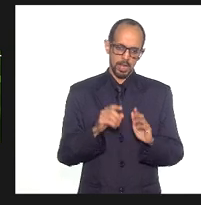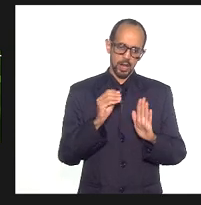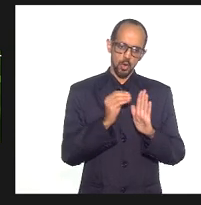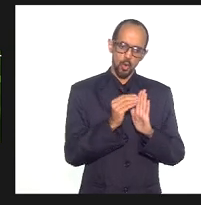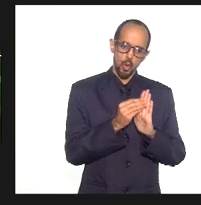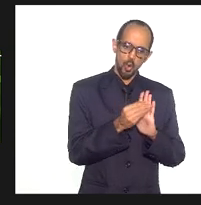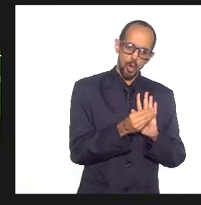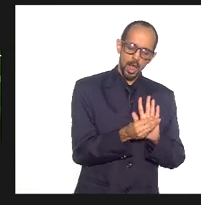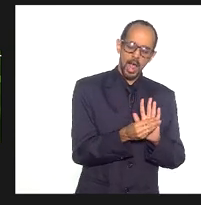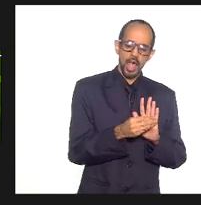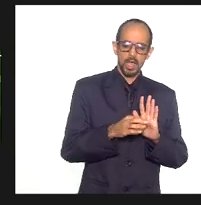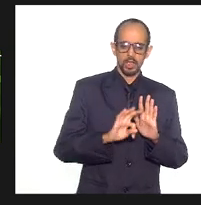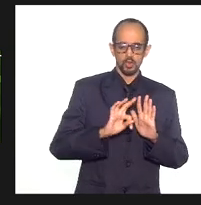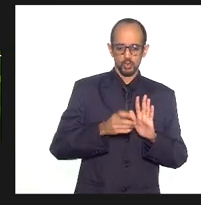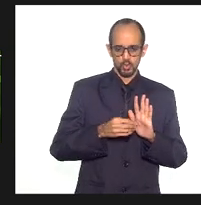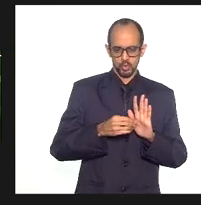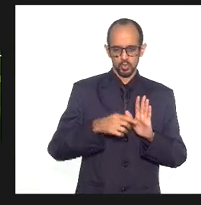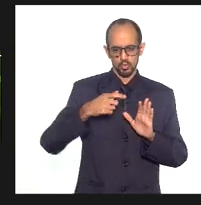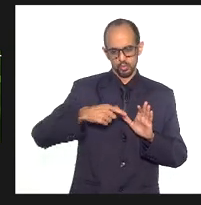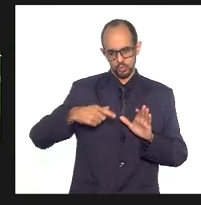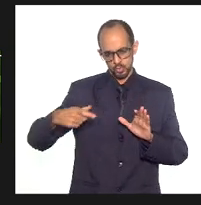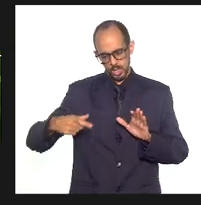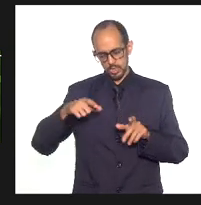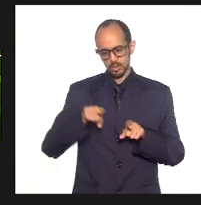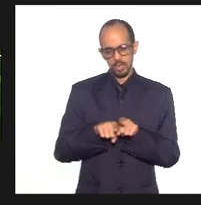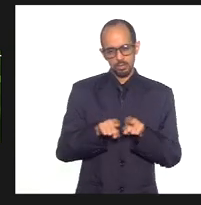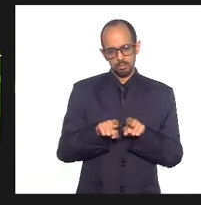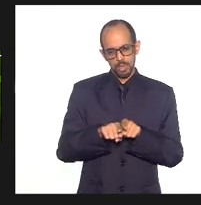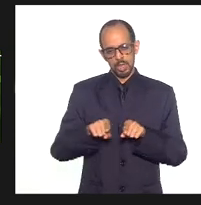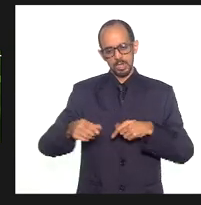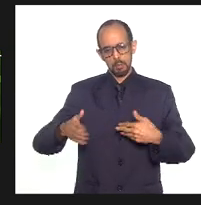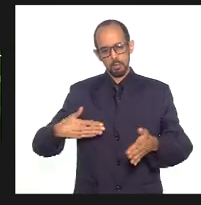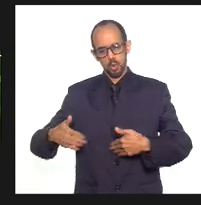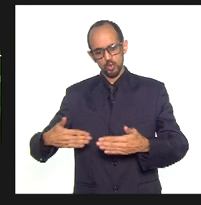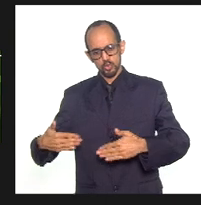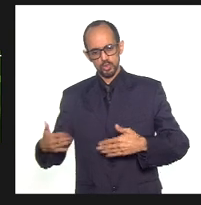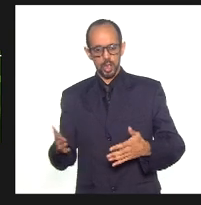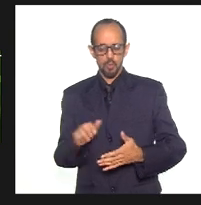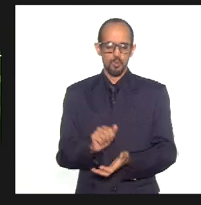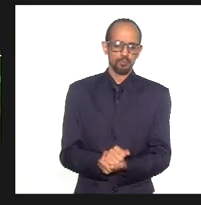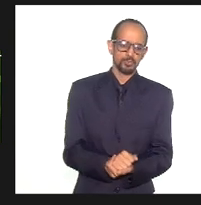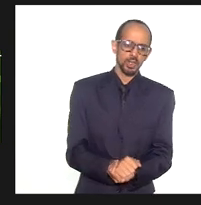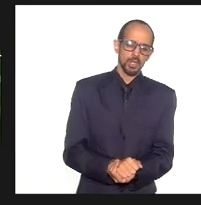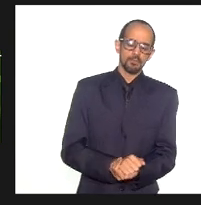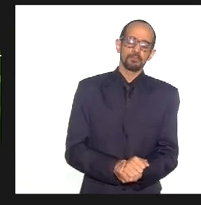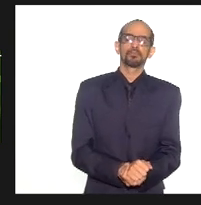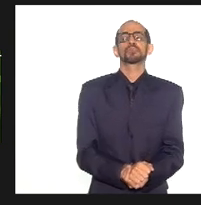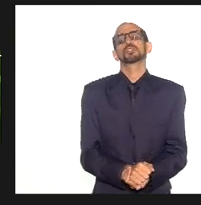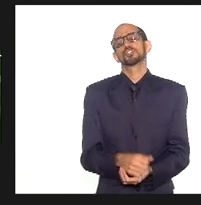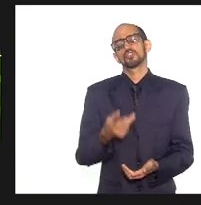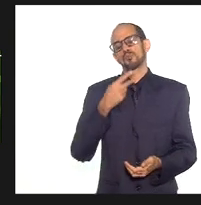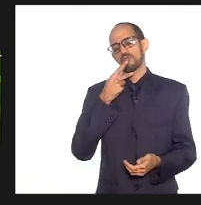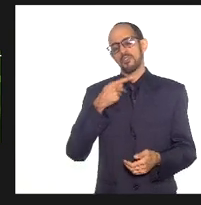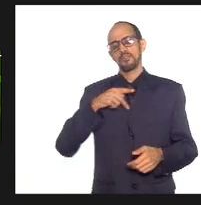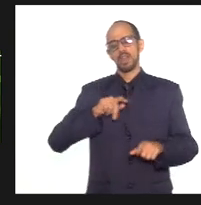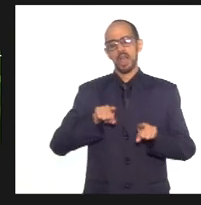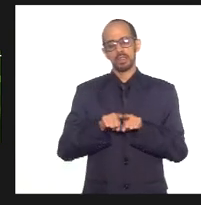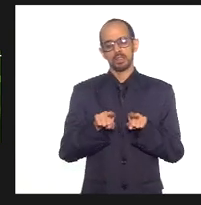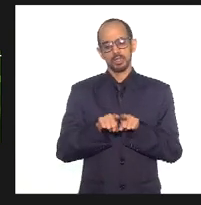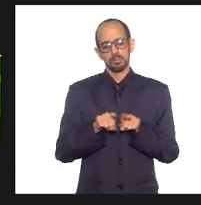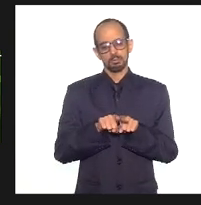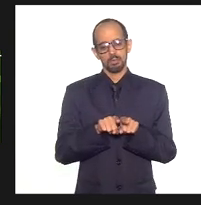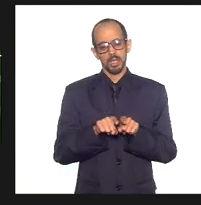exploratórios, a parte dos gastos de produção, gastos em público. Tá? Então, aqui é um pouco... E a gente vai falar também provisão de abandono,